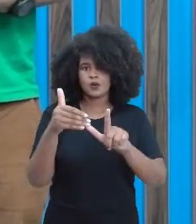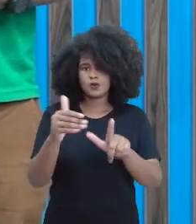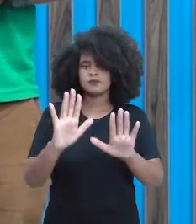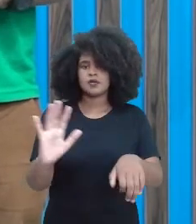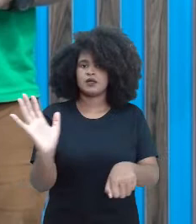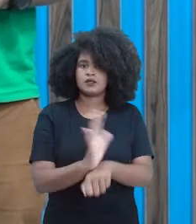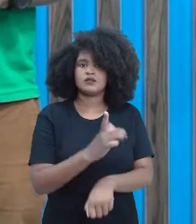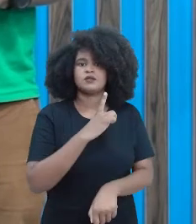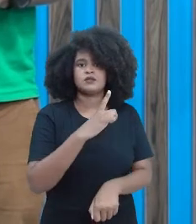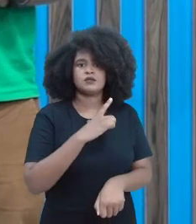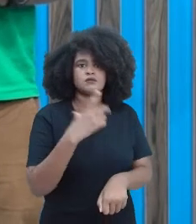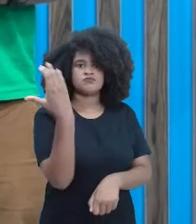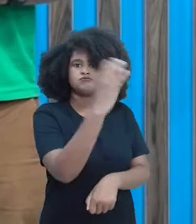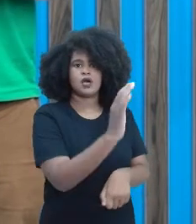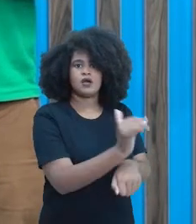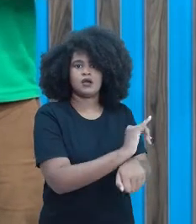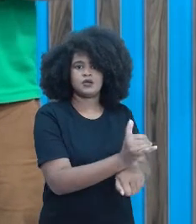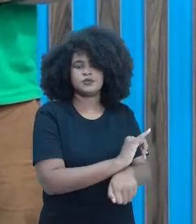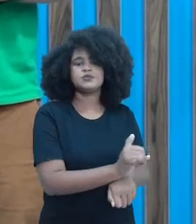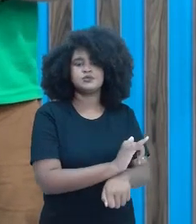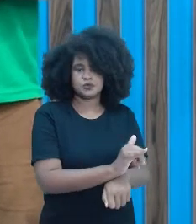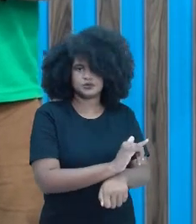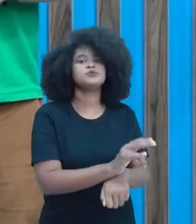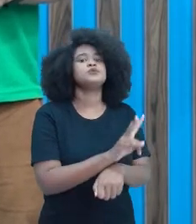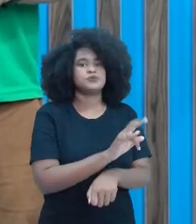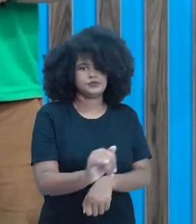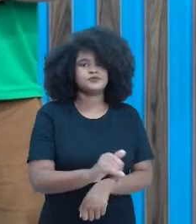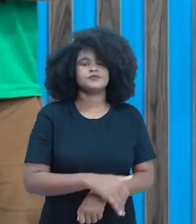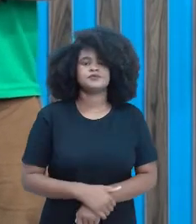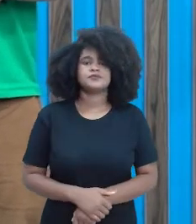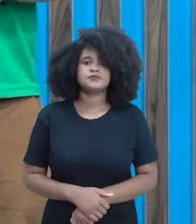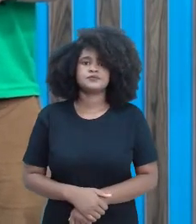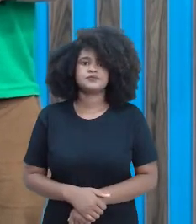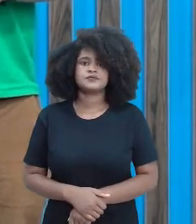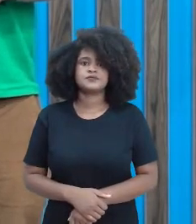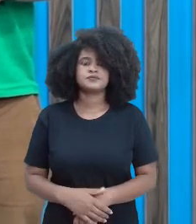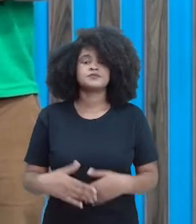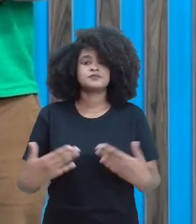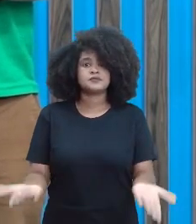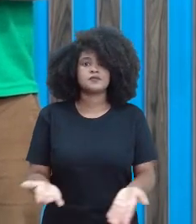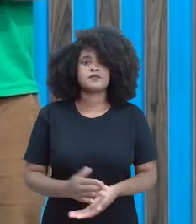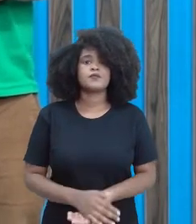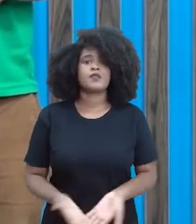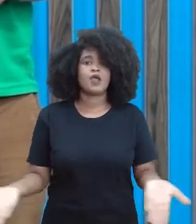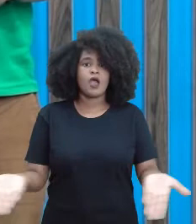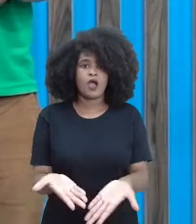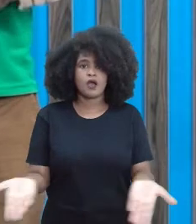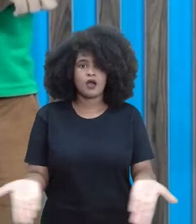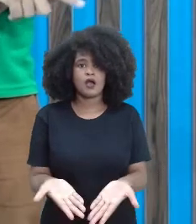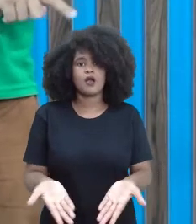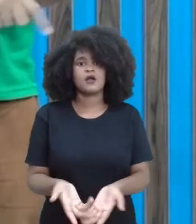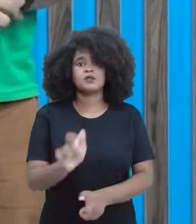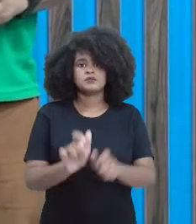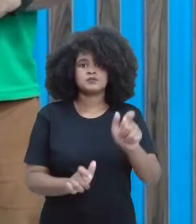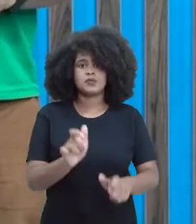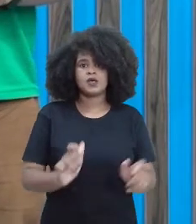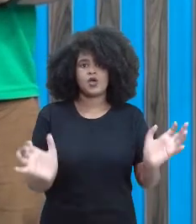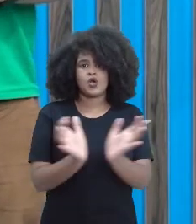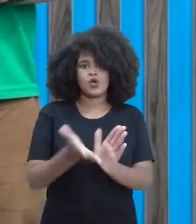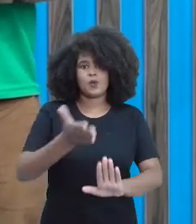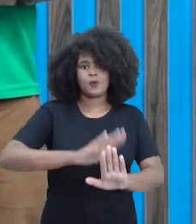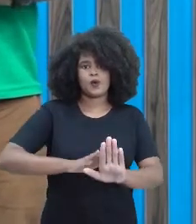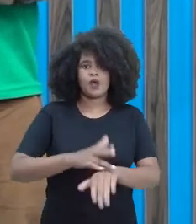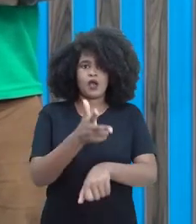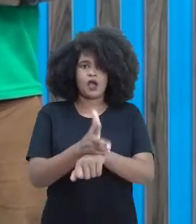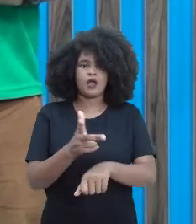temos a reprise pelo YouTube. O pessoal da produção vai colocar para vocês aí um QR Code, que quem